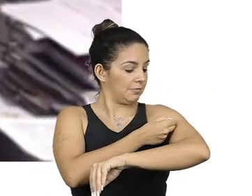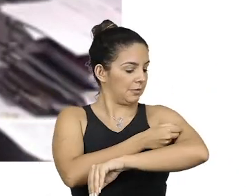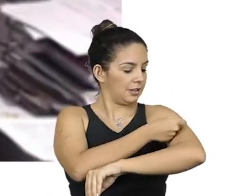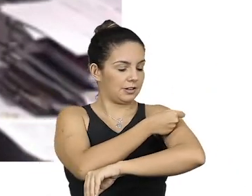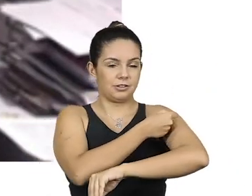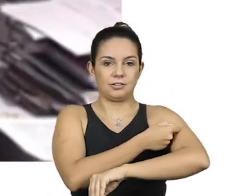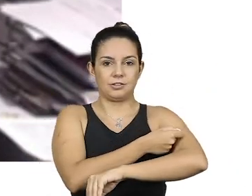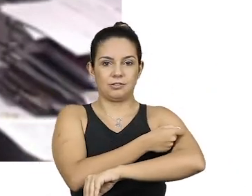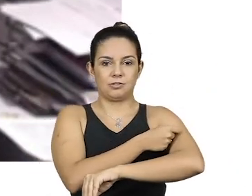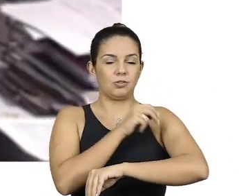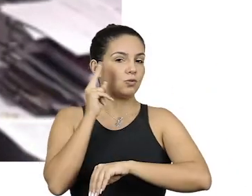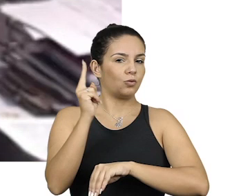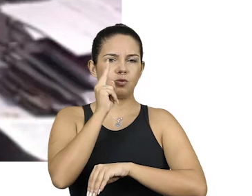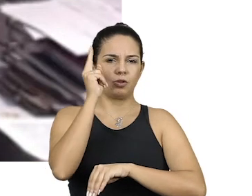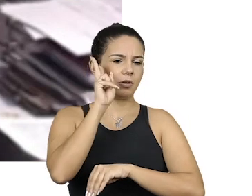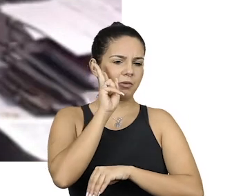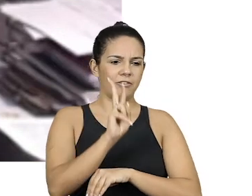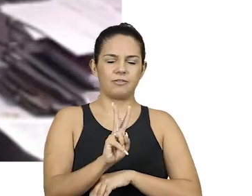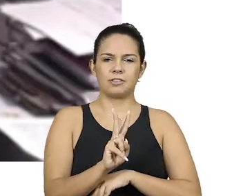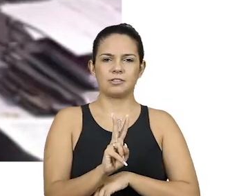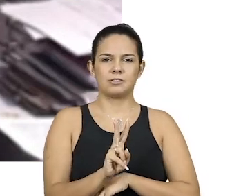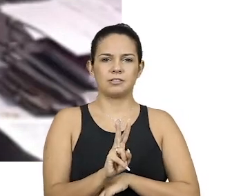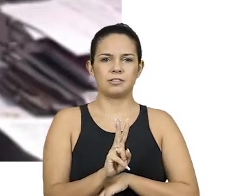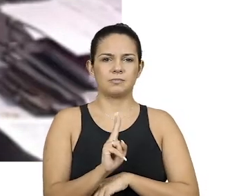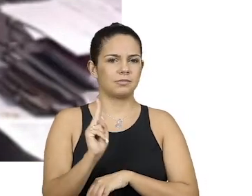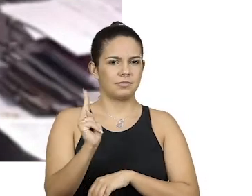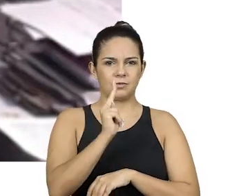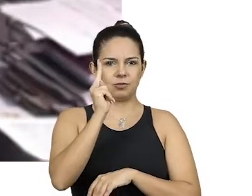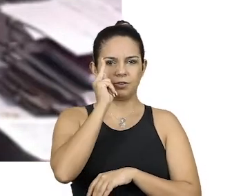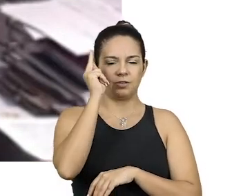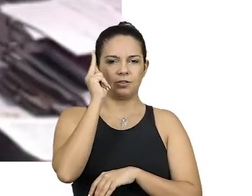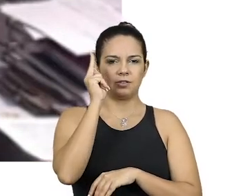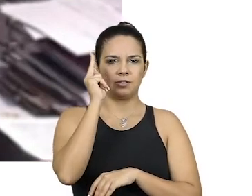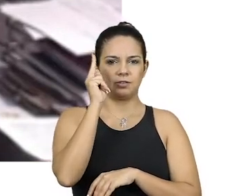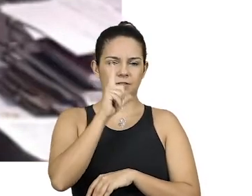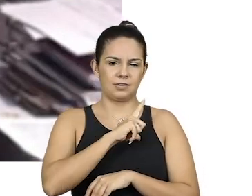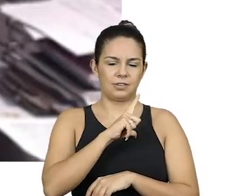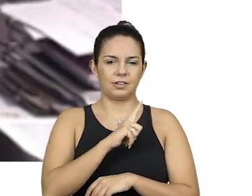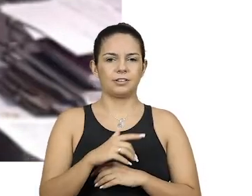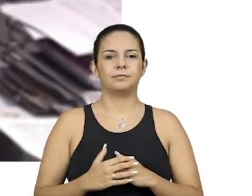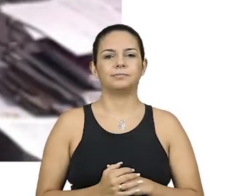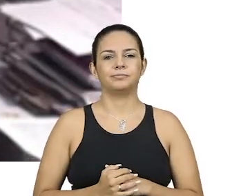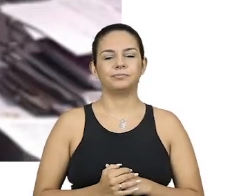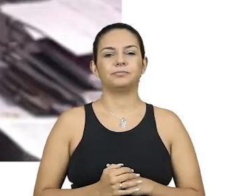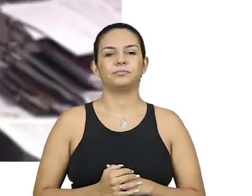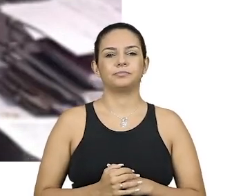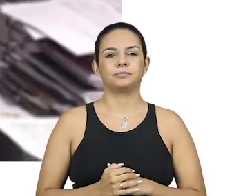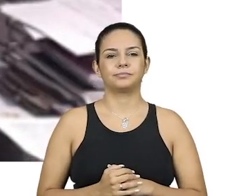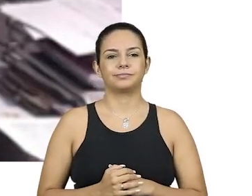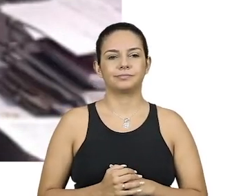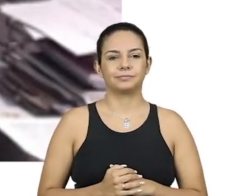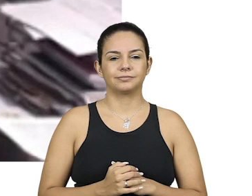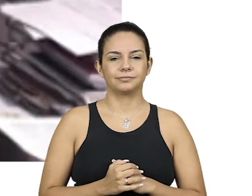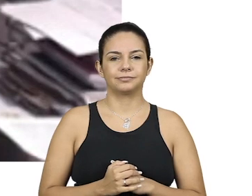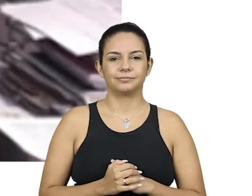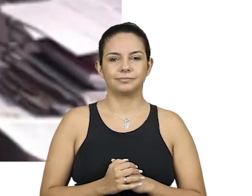tatuada, nunca mais vista e nunca obliterada.